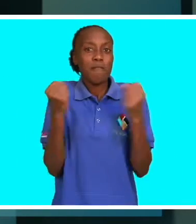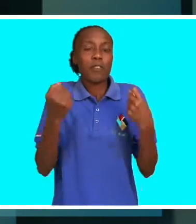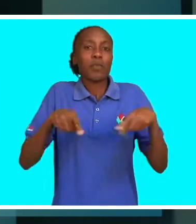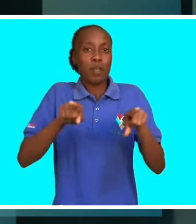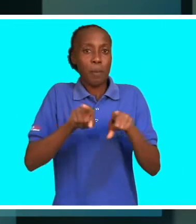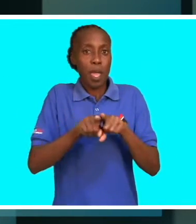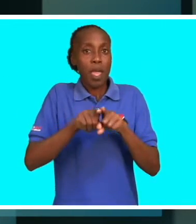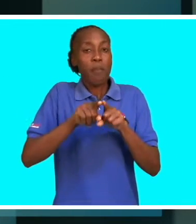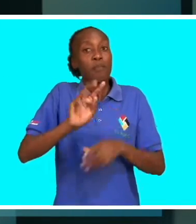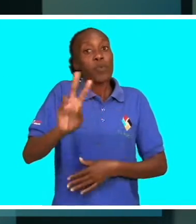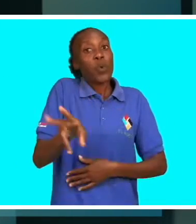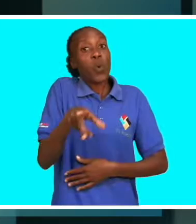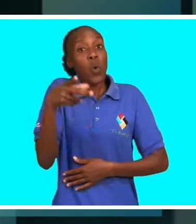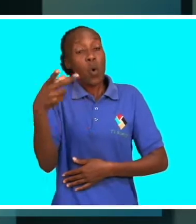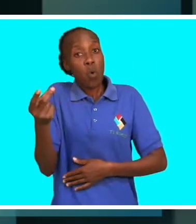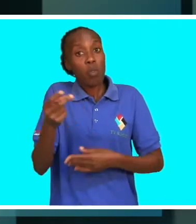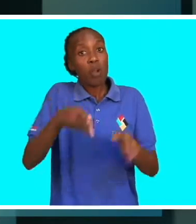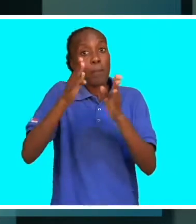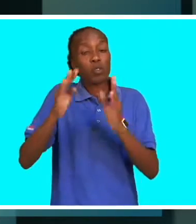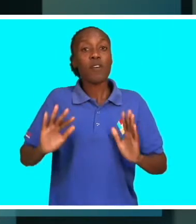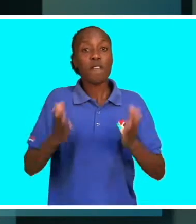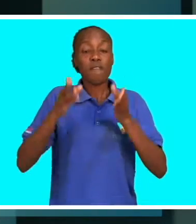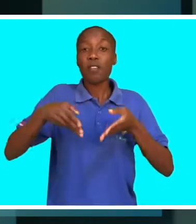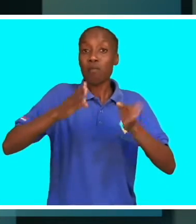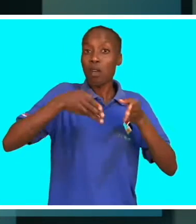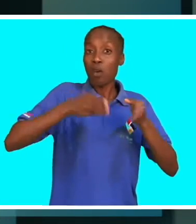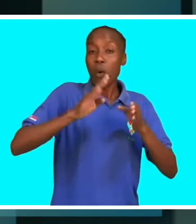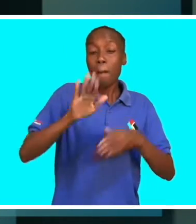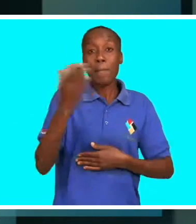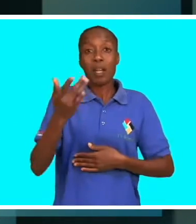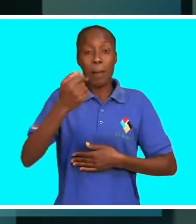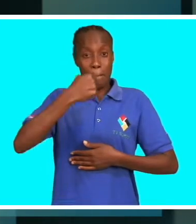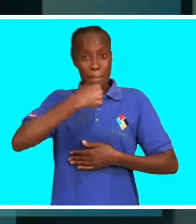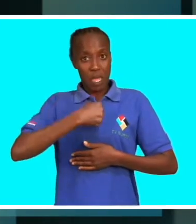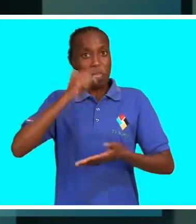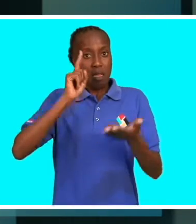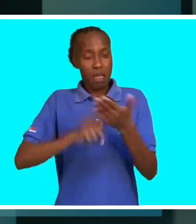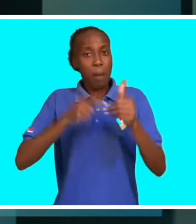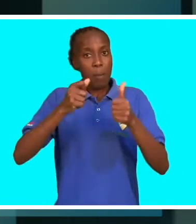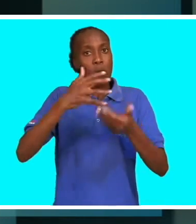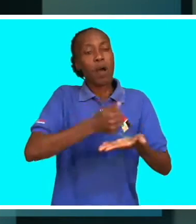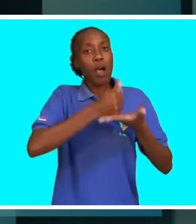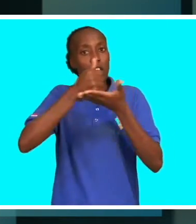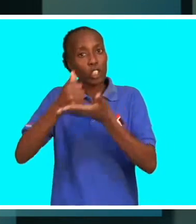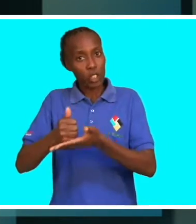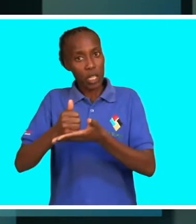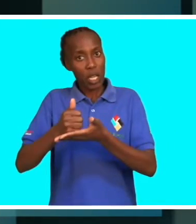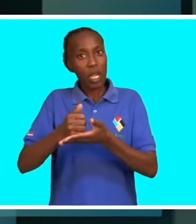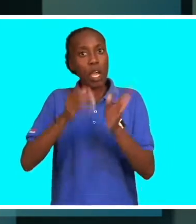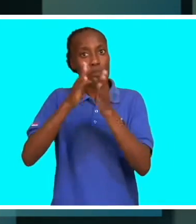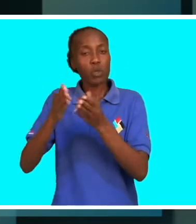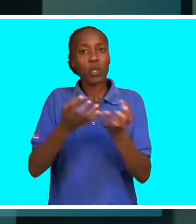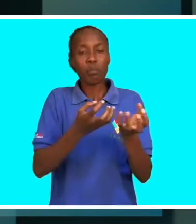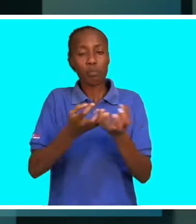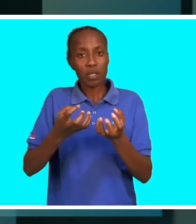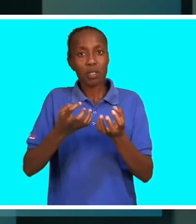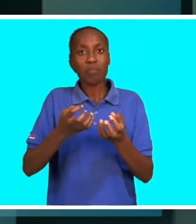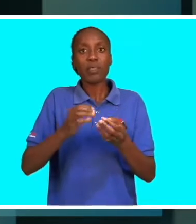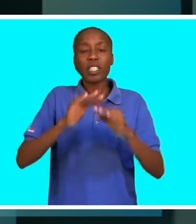sentimos frio. Quanto mais as pessoas vivem na rua. Então, para mim é um prazer poder ajudar a quem